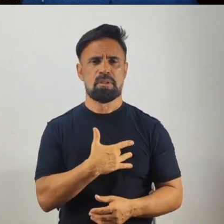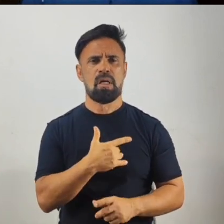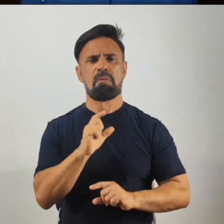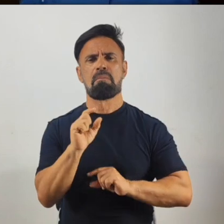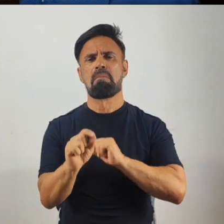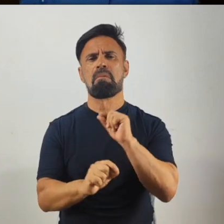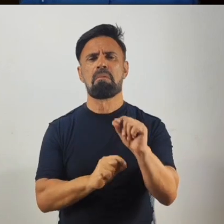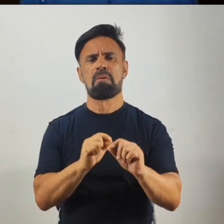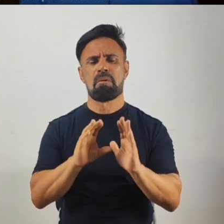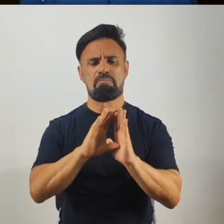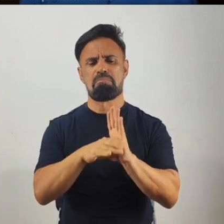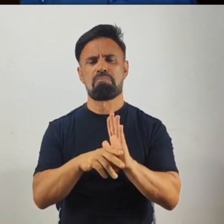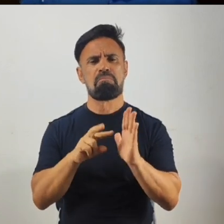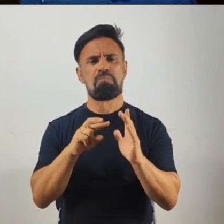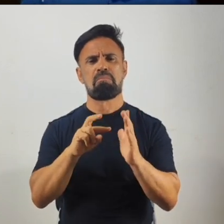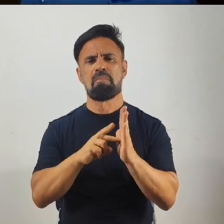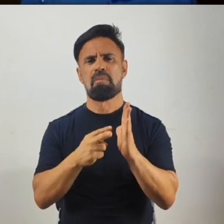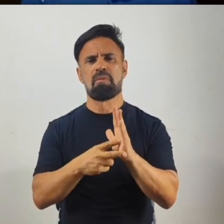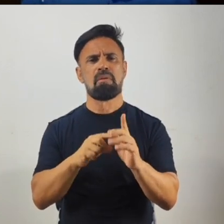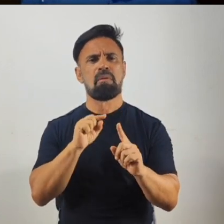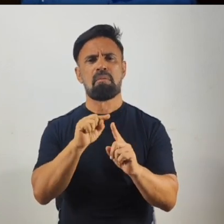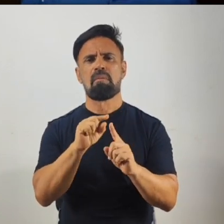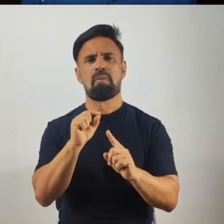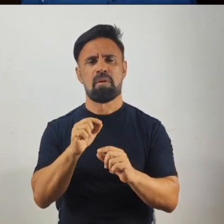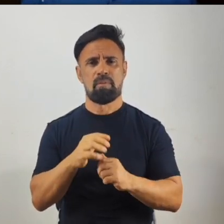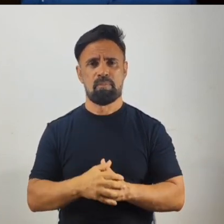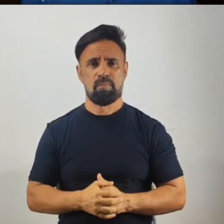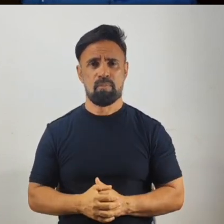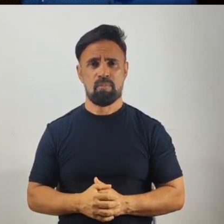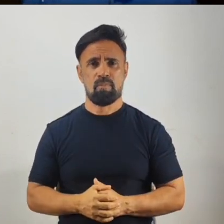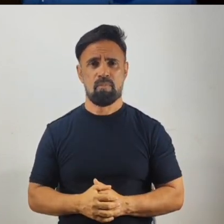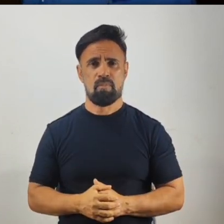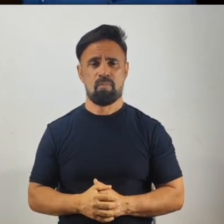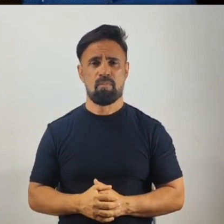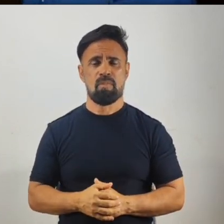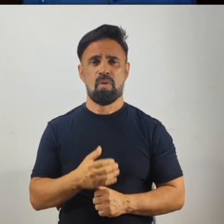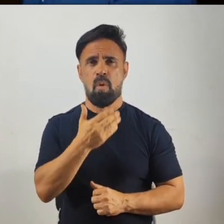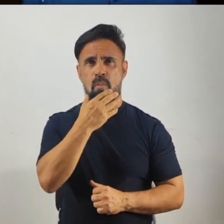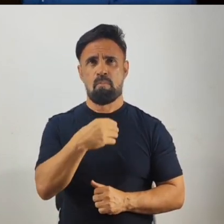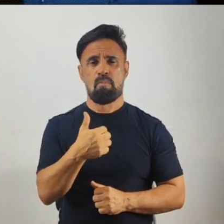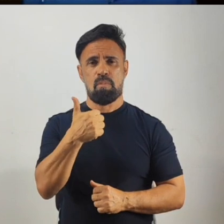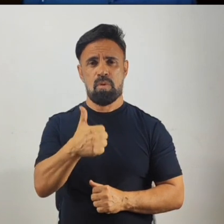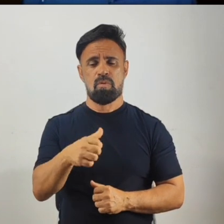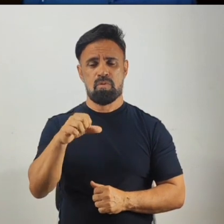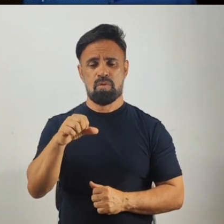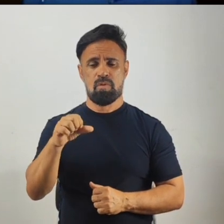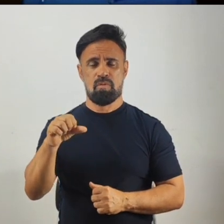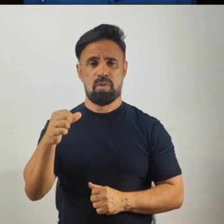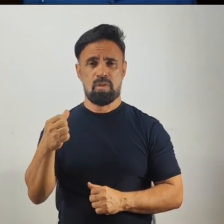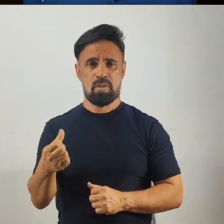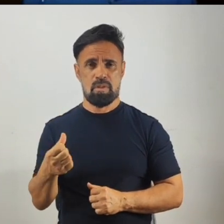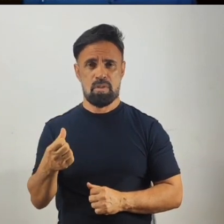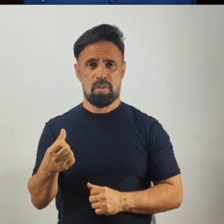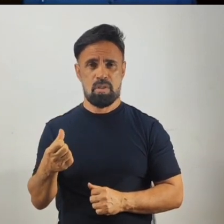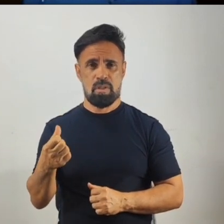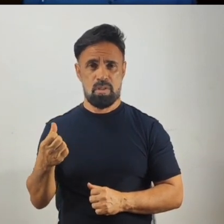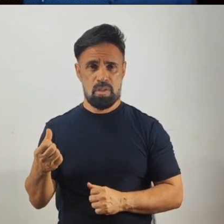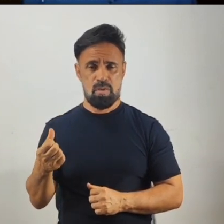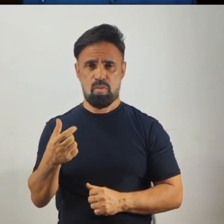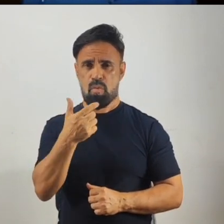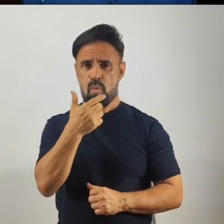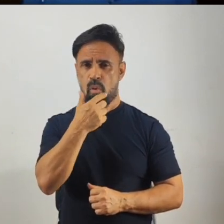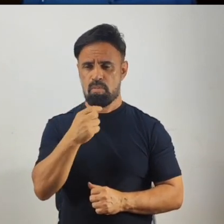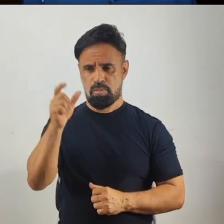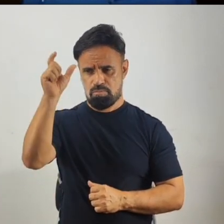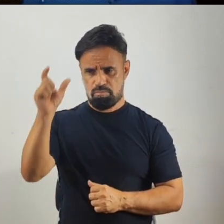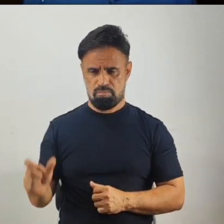O que é a boa prática, então? Golovin, em 1996, ele colocou